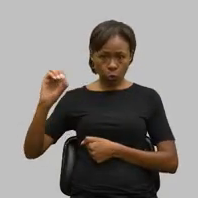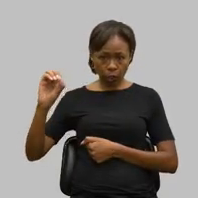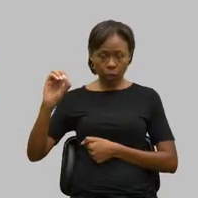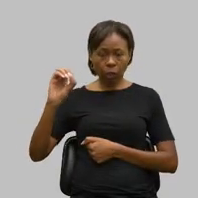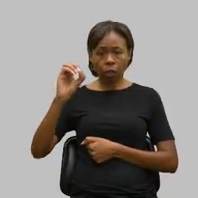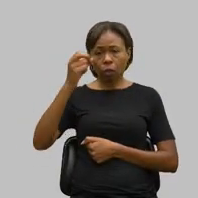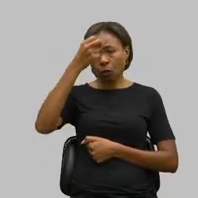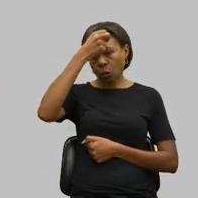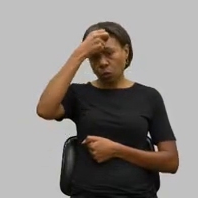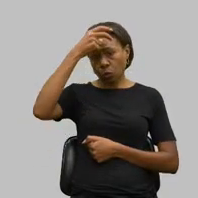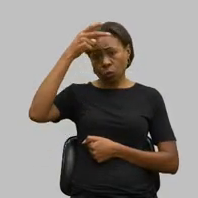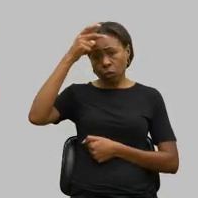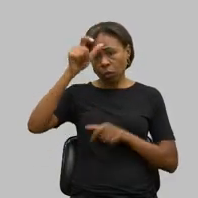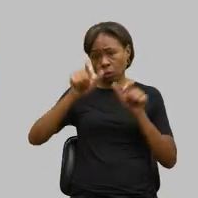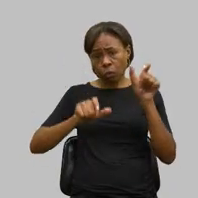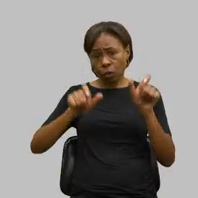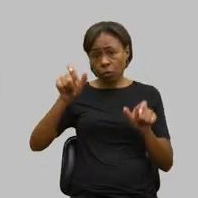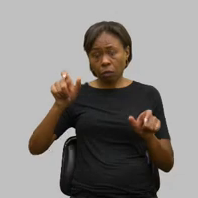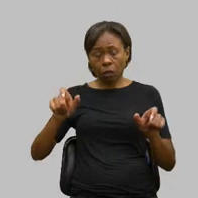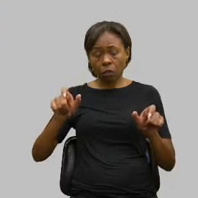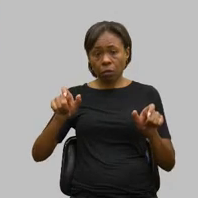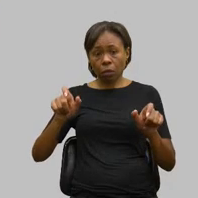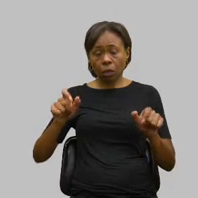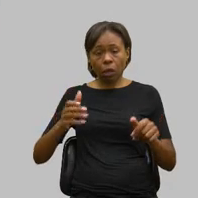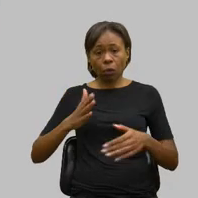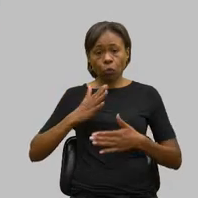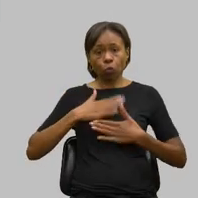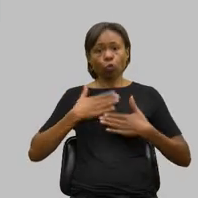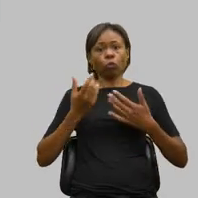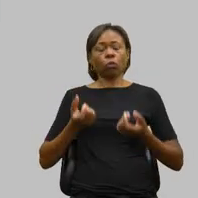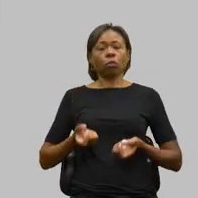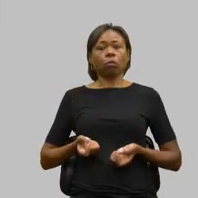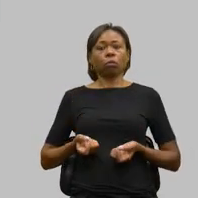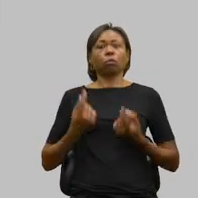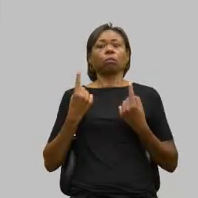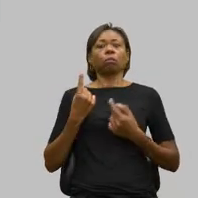ficaram de cabelo em pé, porque